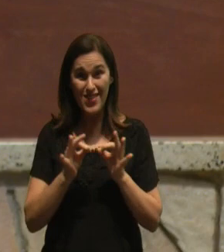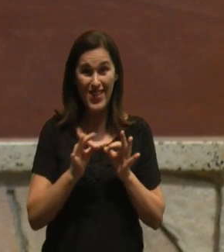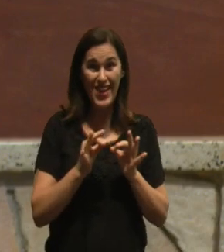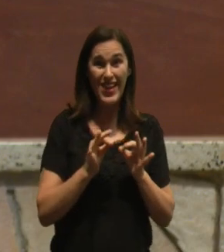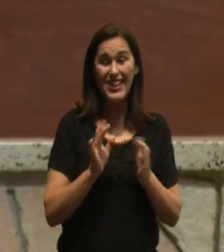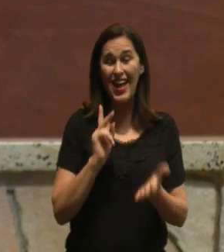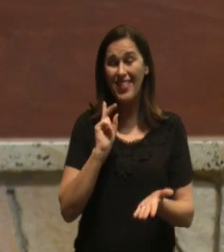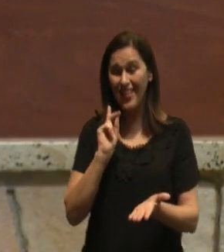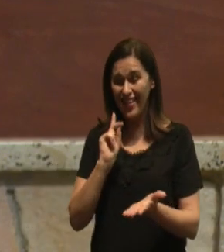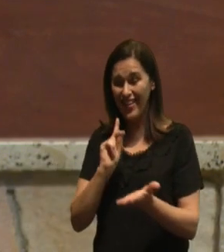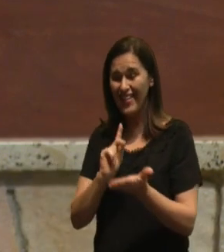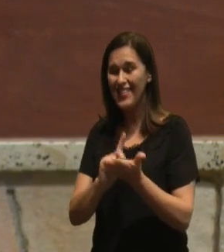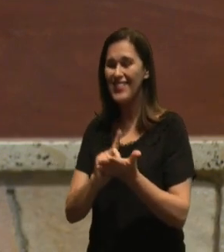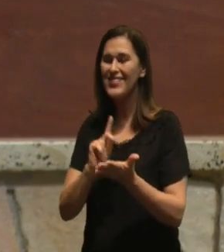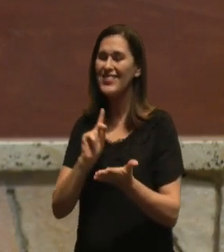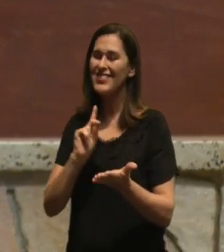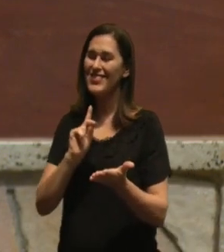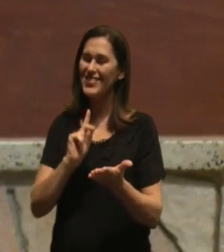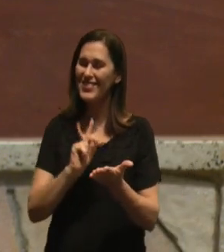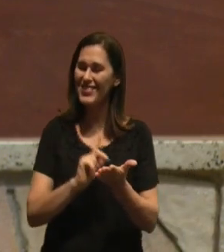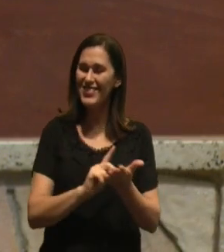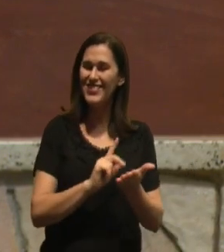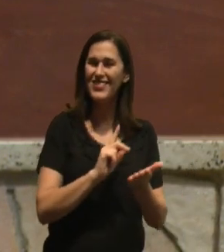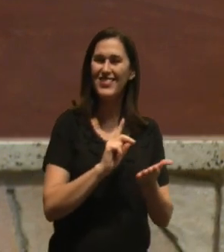justos e verdadeiros